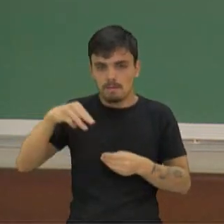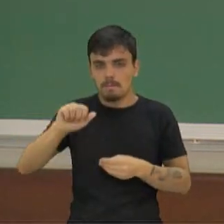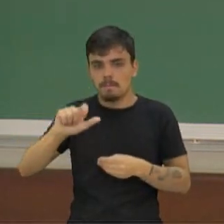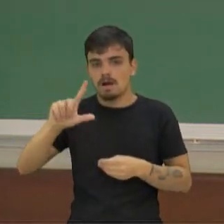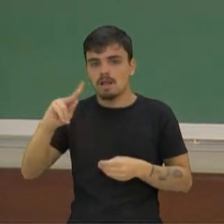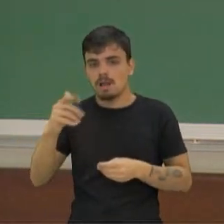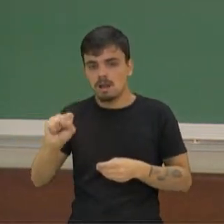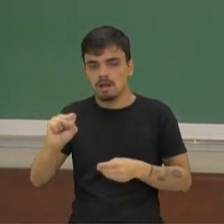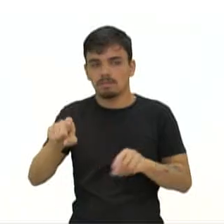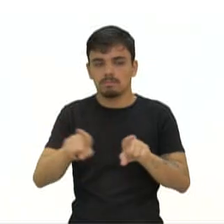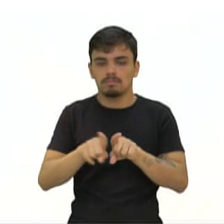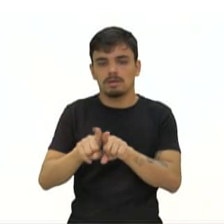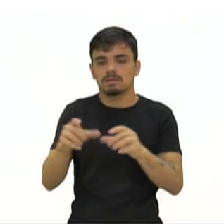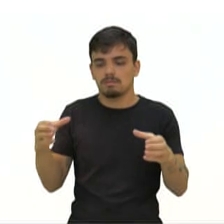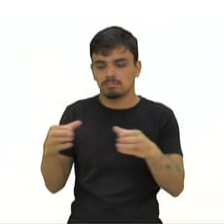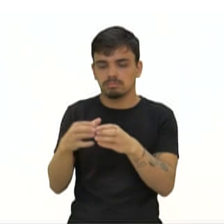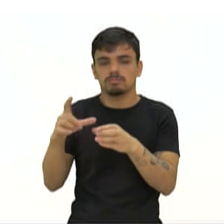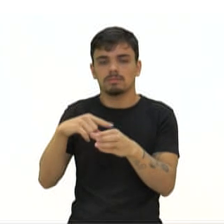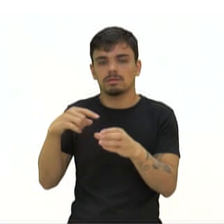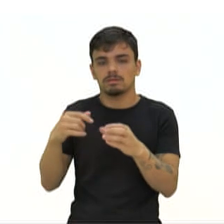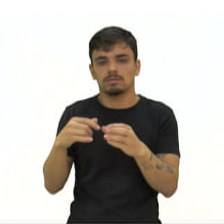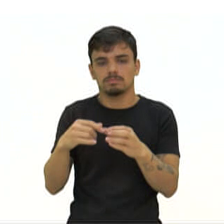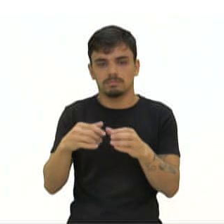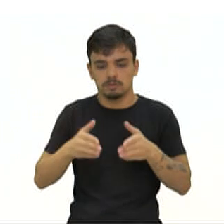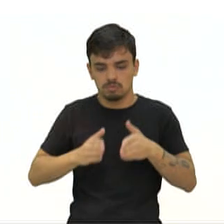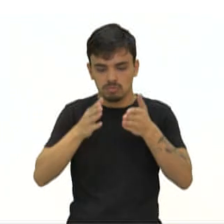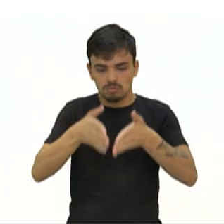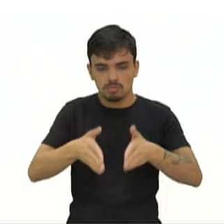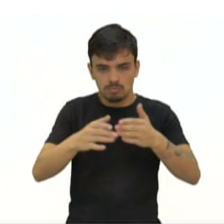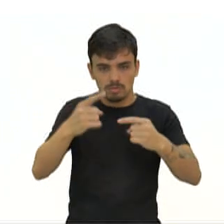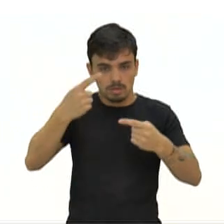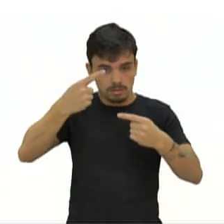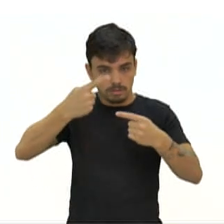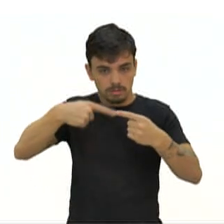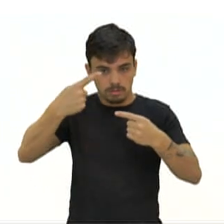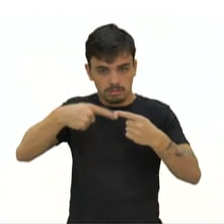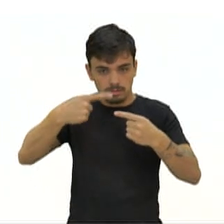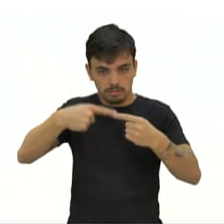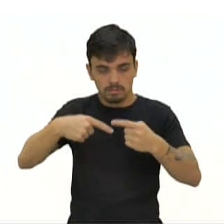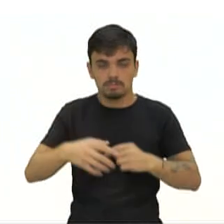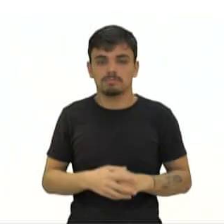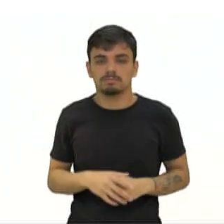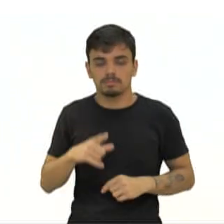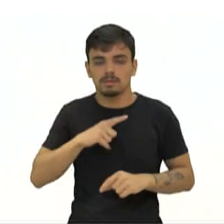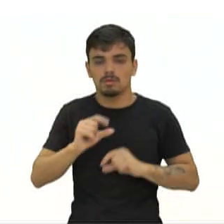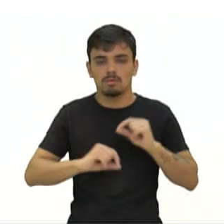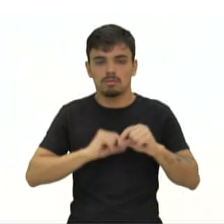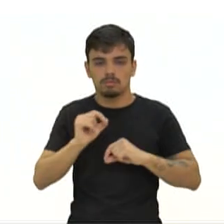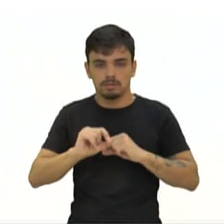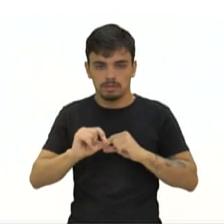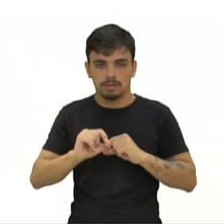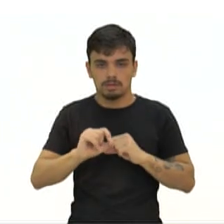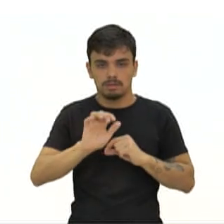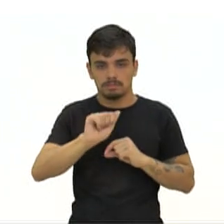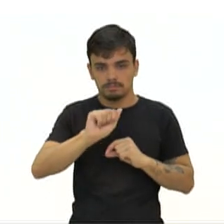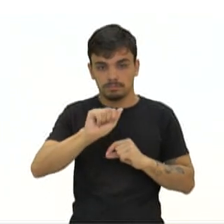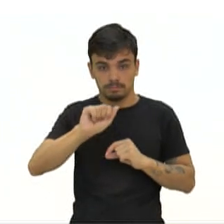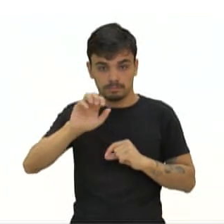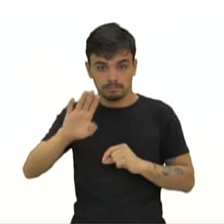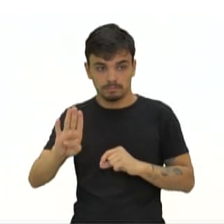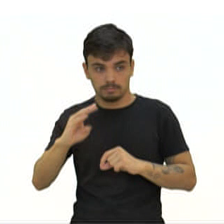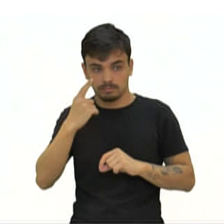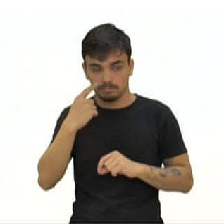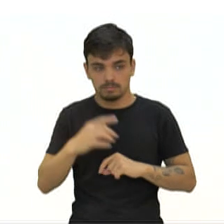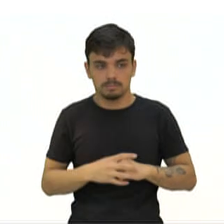a malha é uma área fechada do circuito. Então você tem aqui os pontos A, B, que tem a tensão UAB.